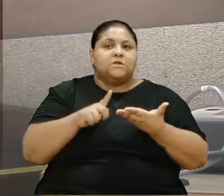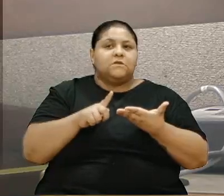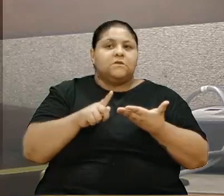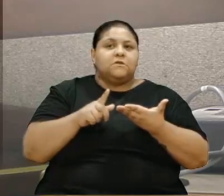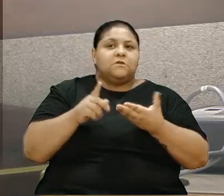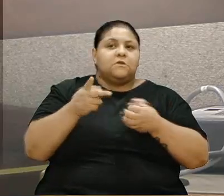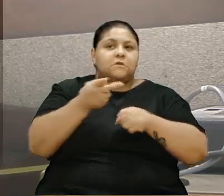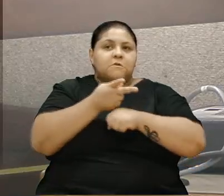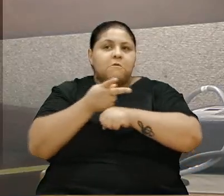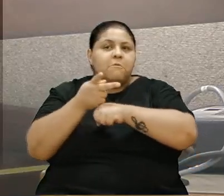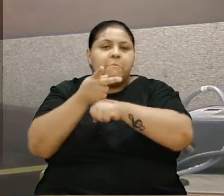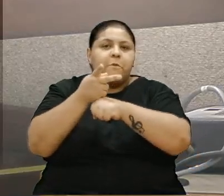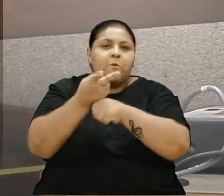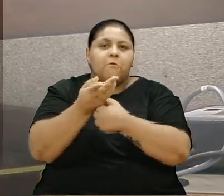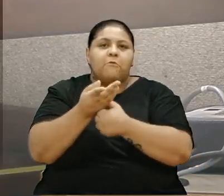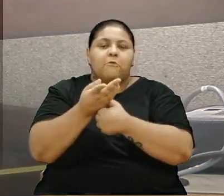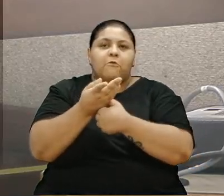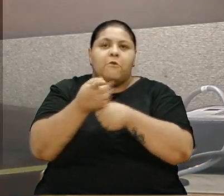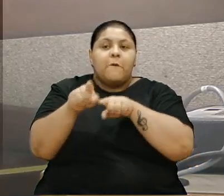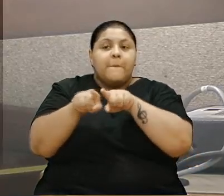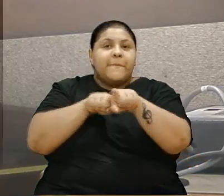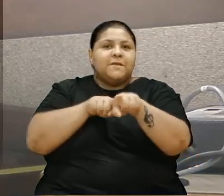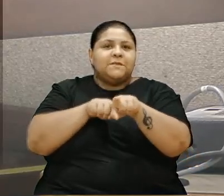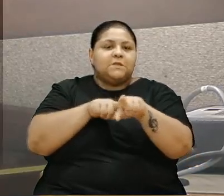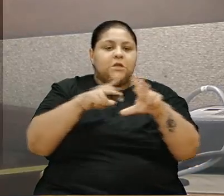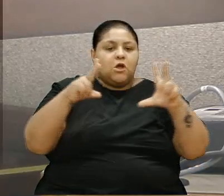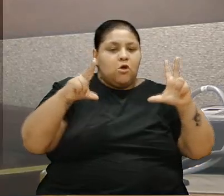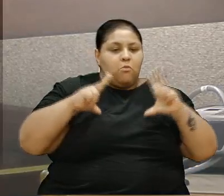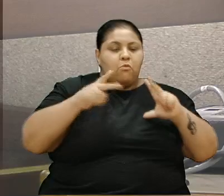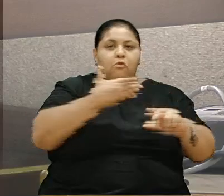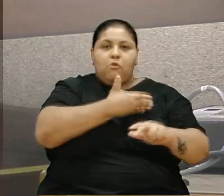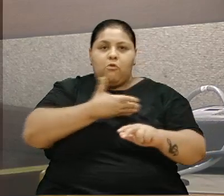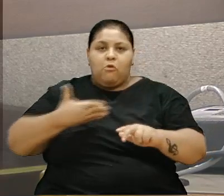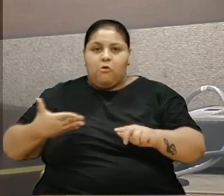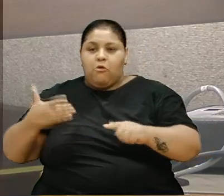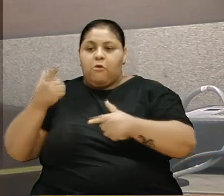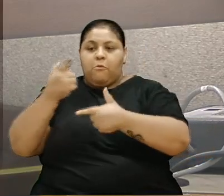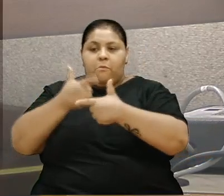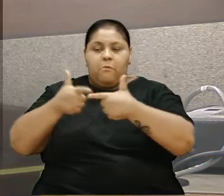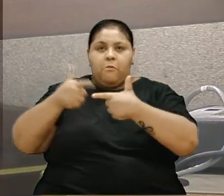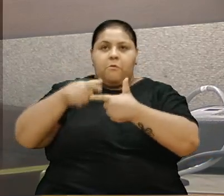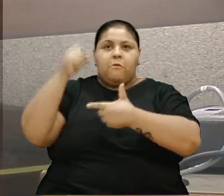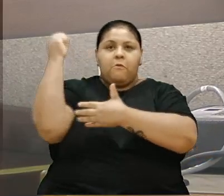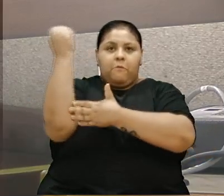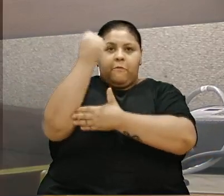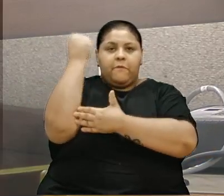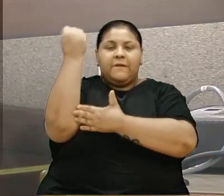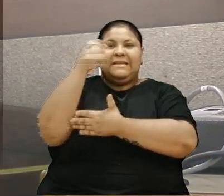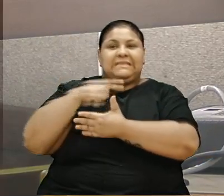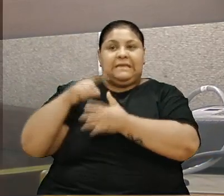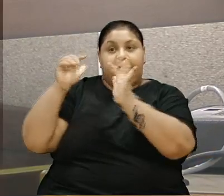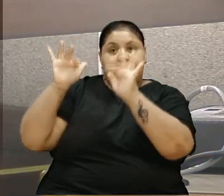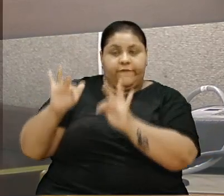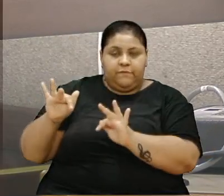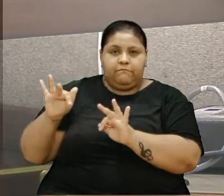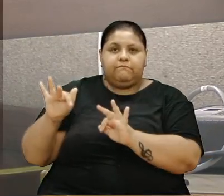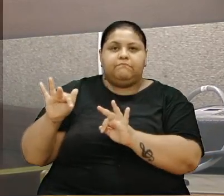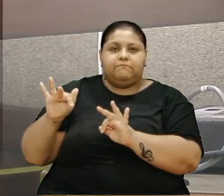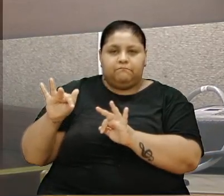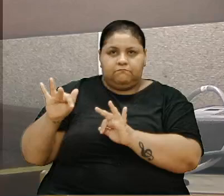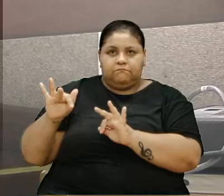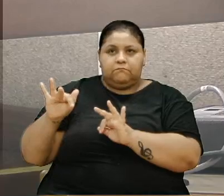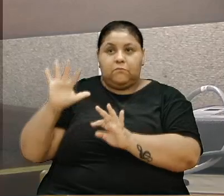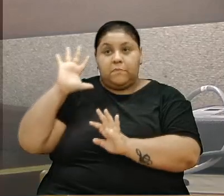parcerias públicas-privadas para resolver esse problema, que é um problema grave, né? Um problema que a gente tem que combater mesmo, buscar